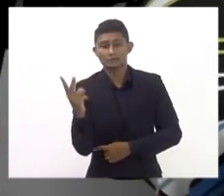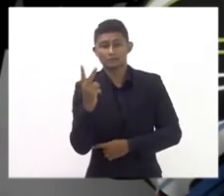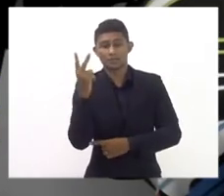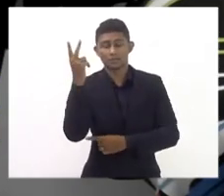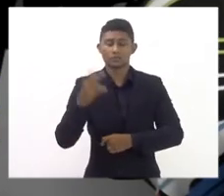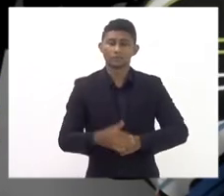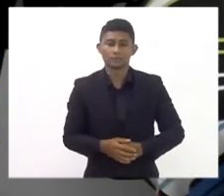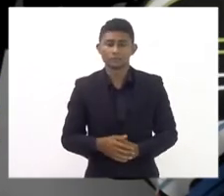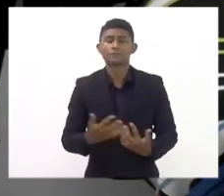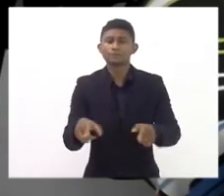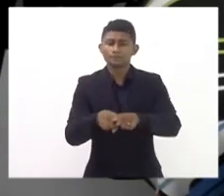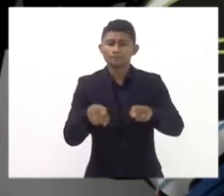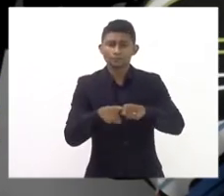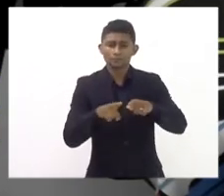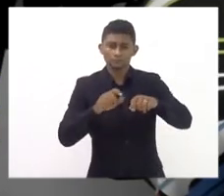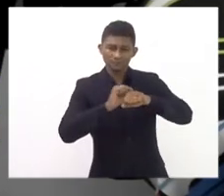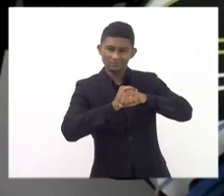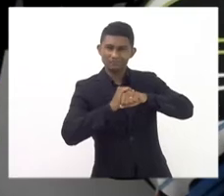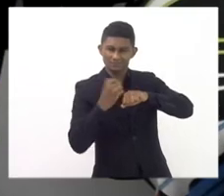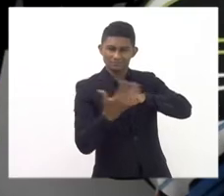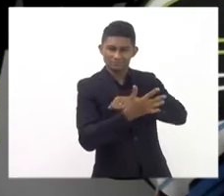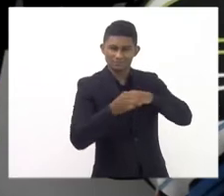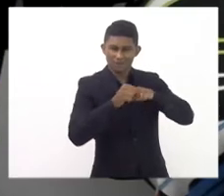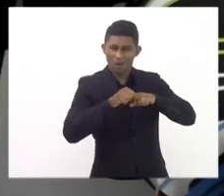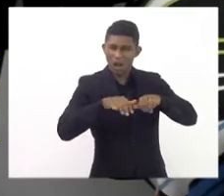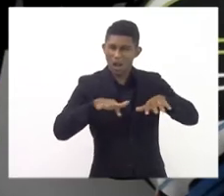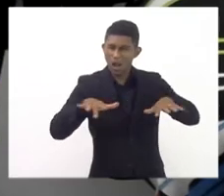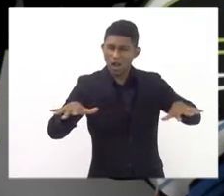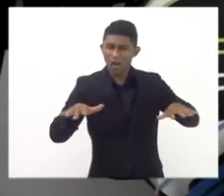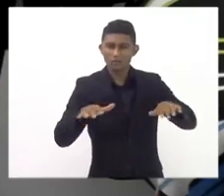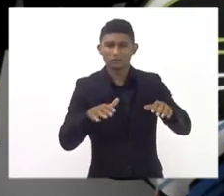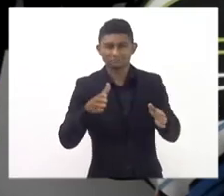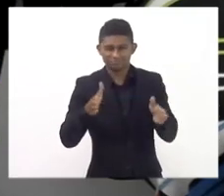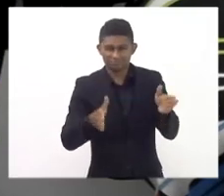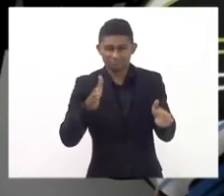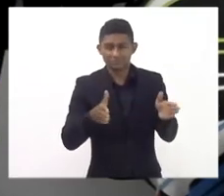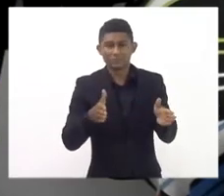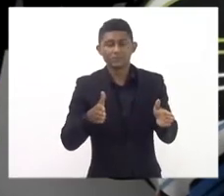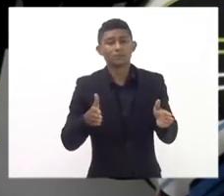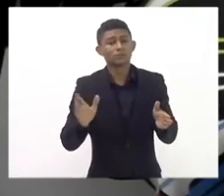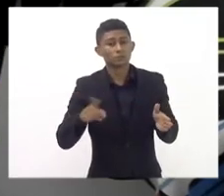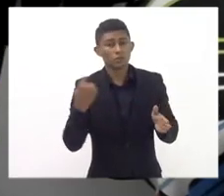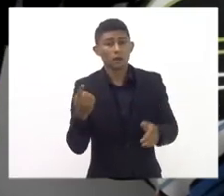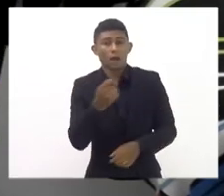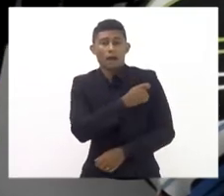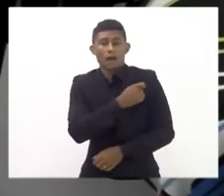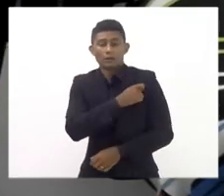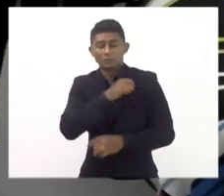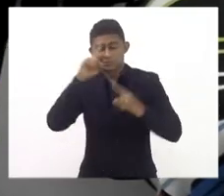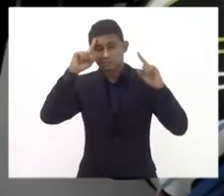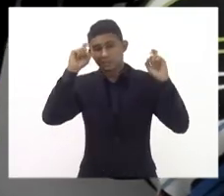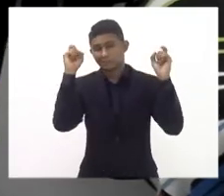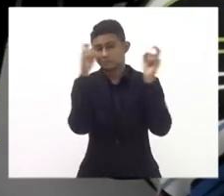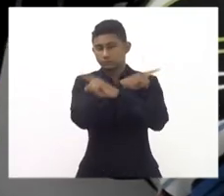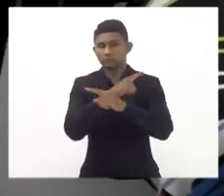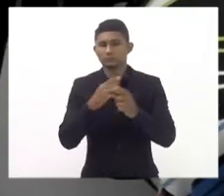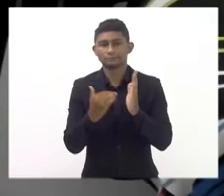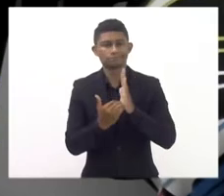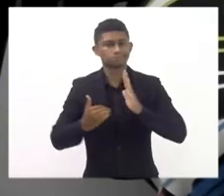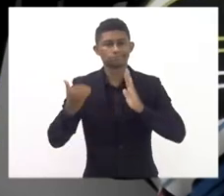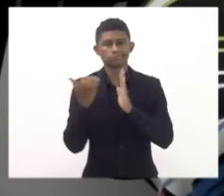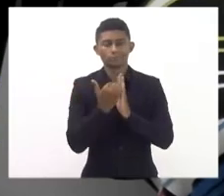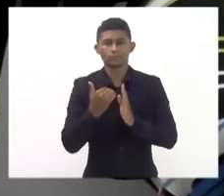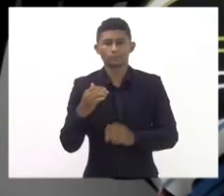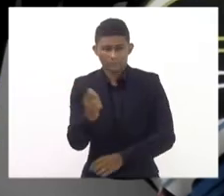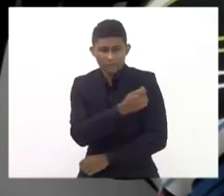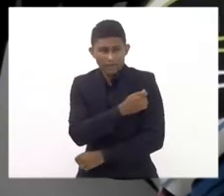a pandemia aumentou as dificuldades para muitos de nós brasileiros e nós estudantes. Tem alunos que realmente não sabem se